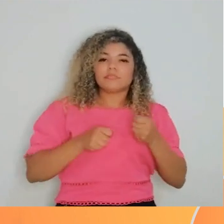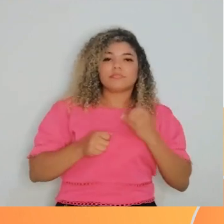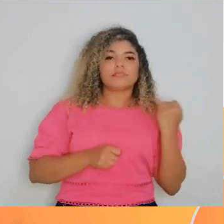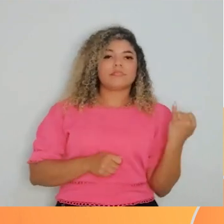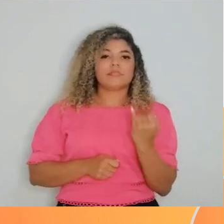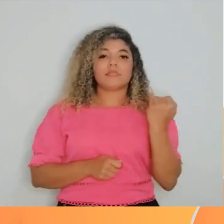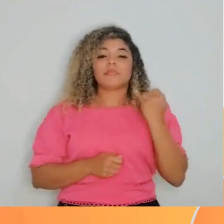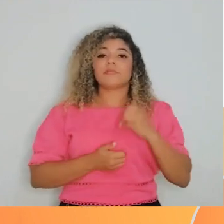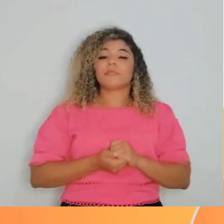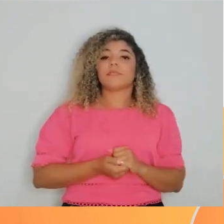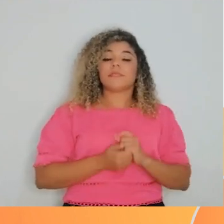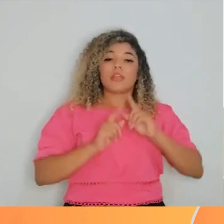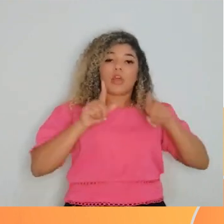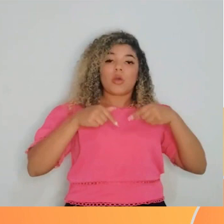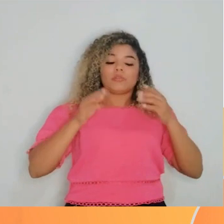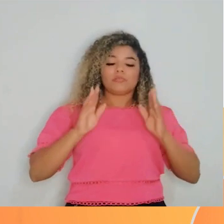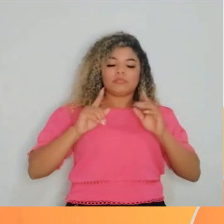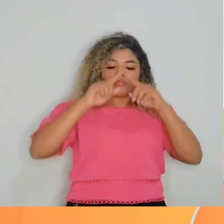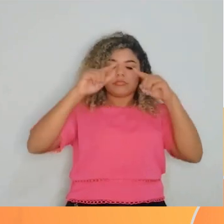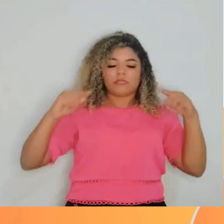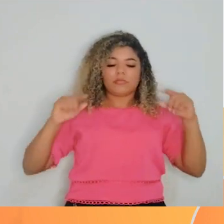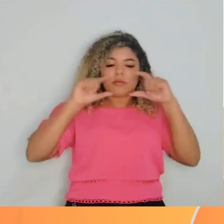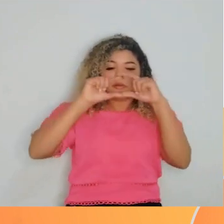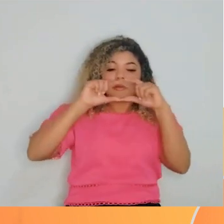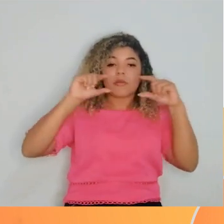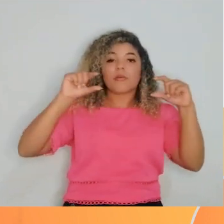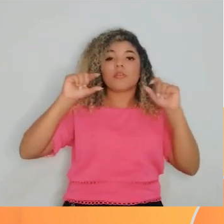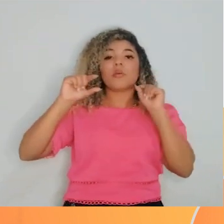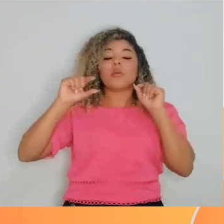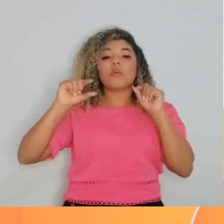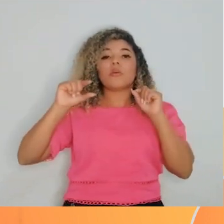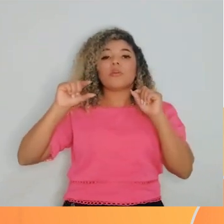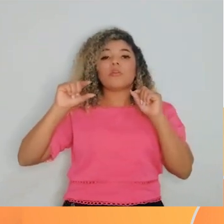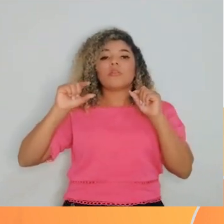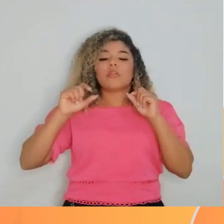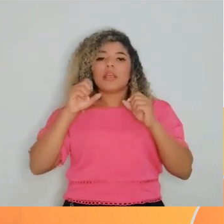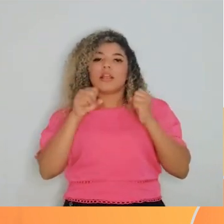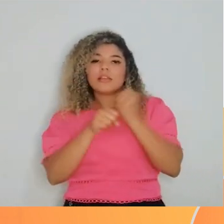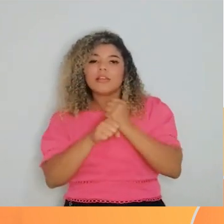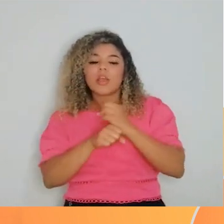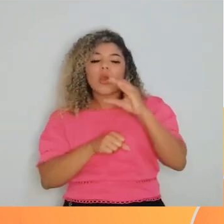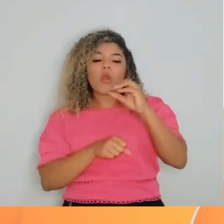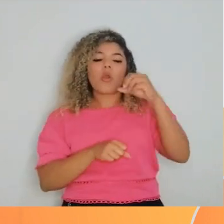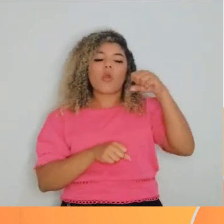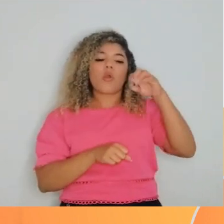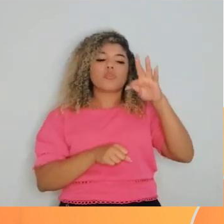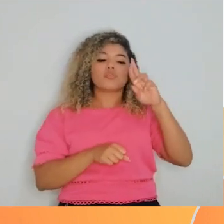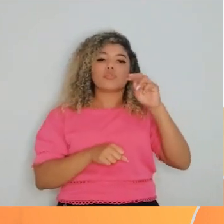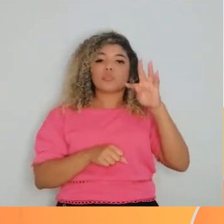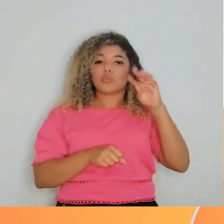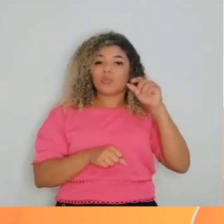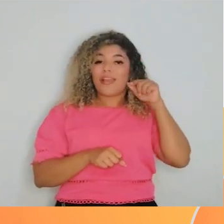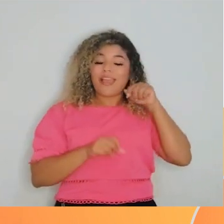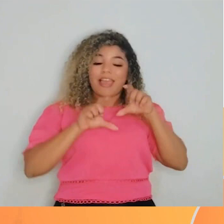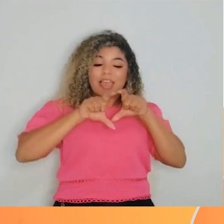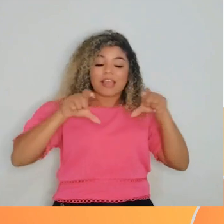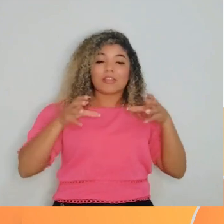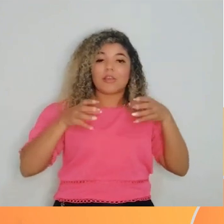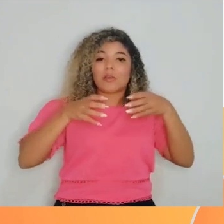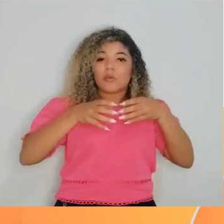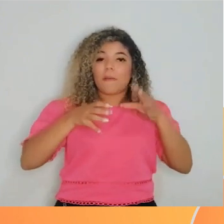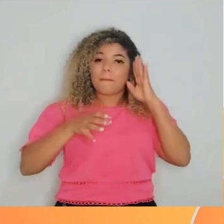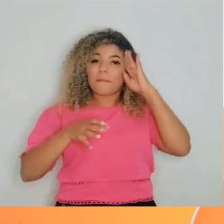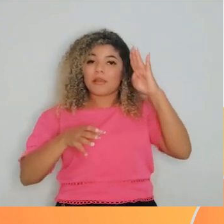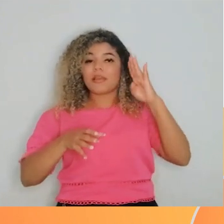funções importantes. Subindo mais a pirâmide, nós temos os outros grupos chamados de construtores. Esses alimentos construtores,